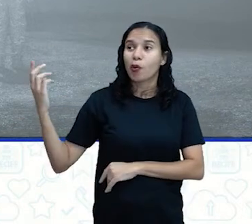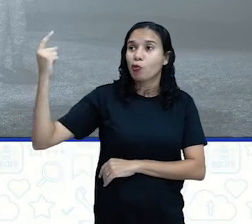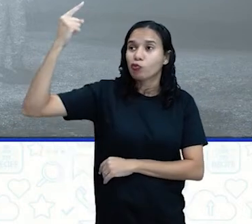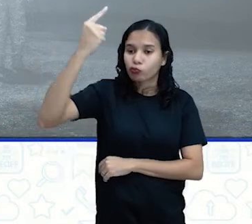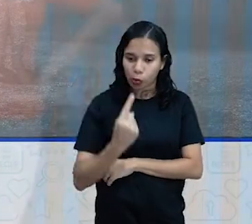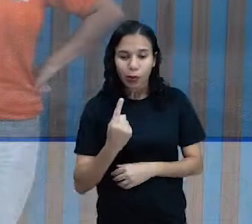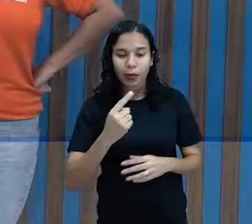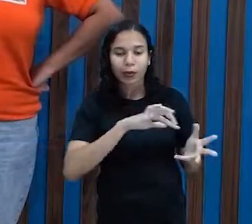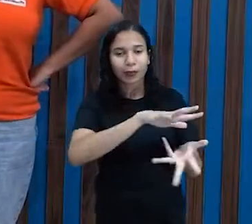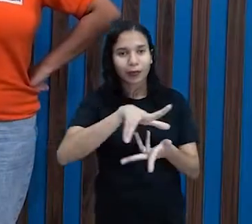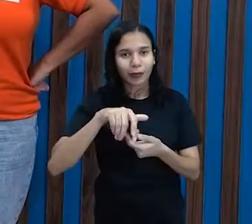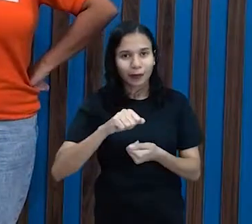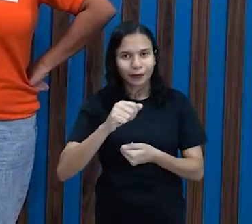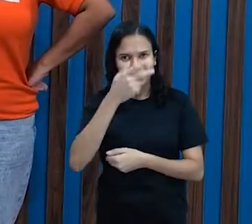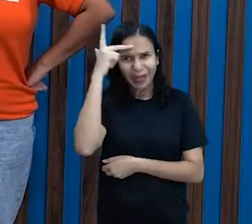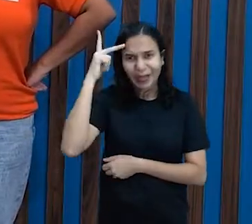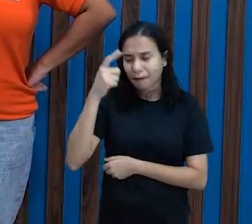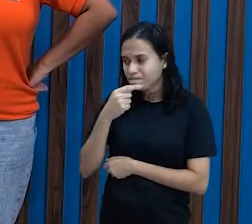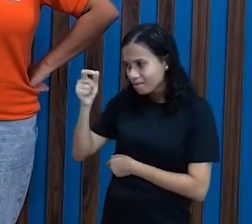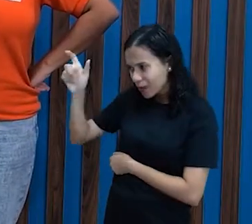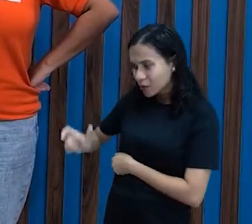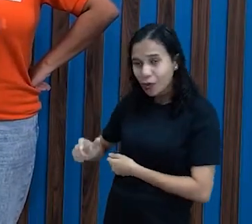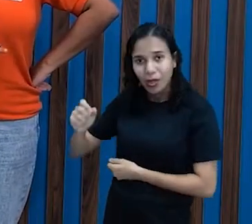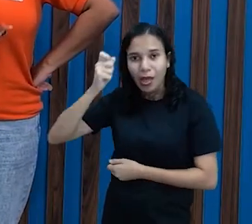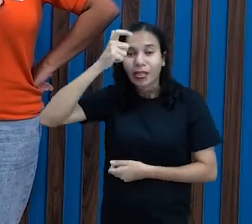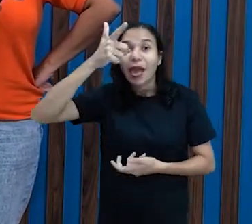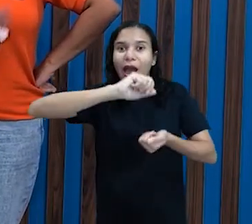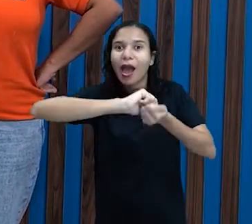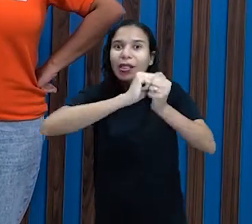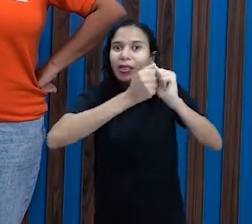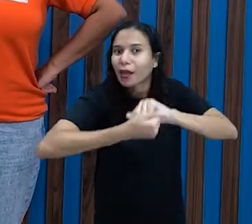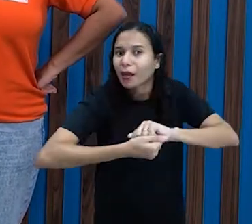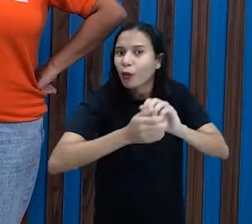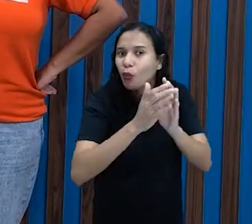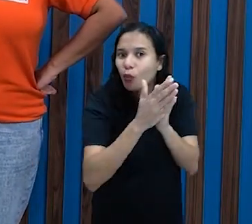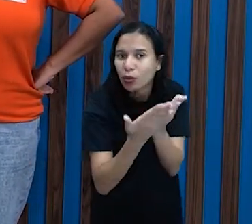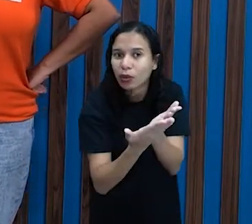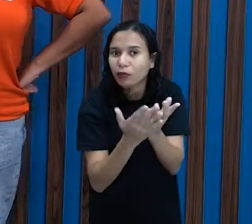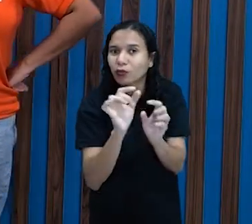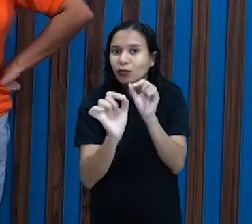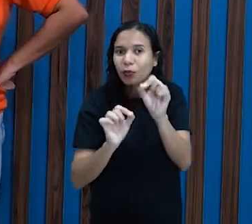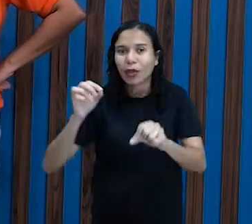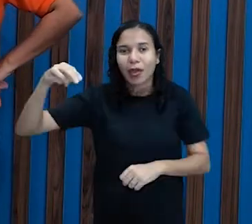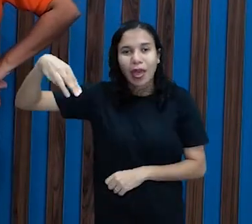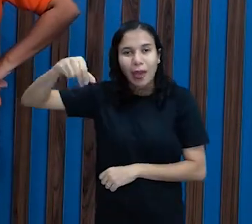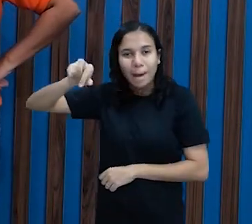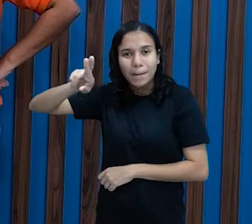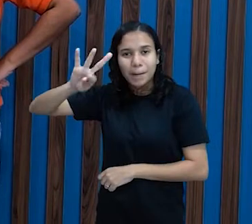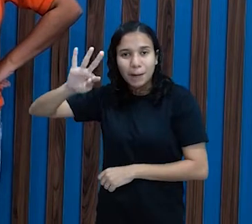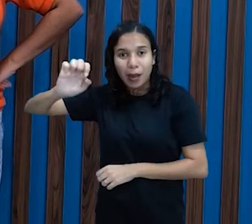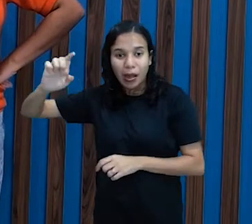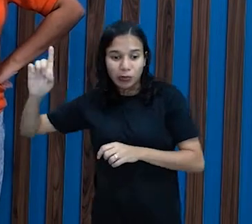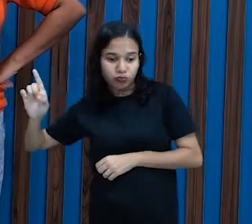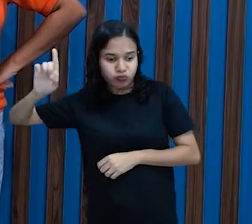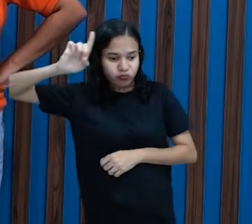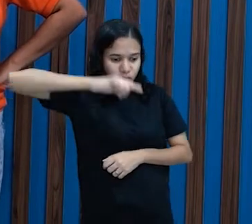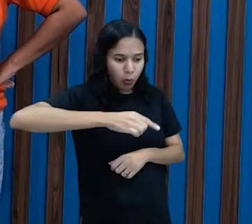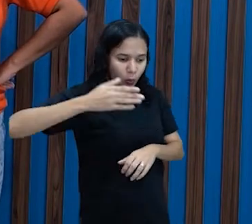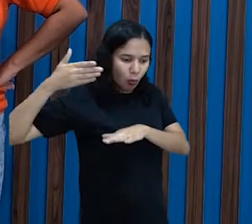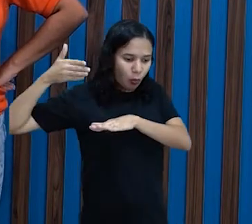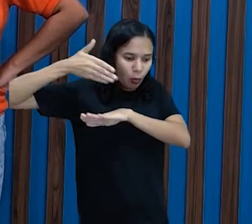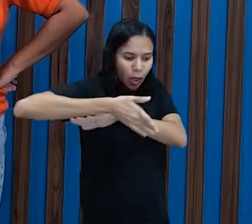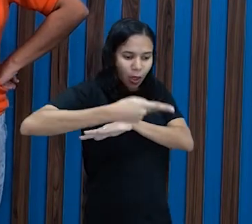essa pessoa teve a brilhante ideia de adaptar um livro sobre uma invasão de Marte à Terra para o